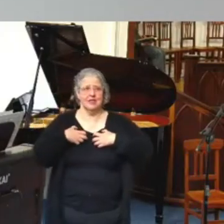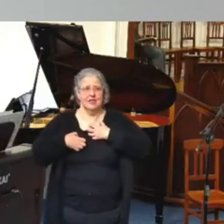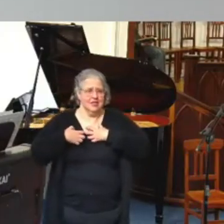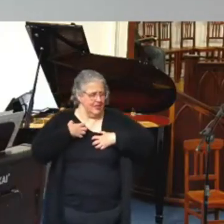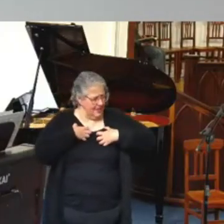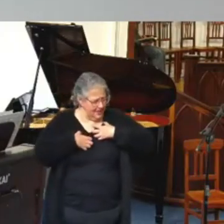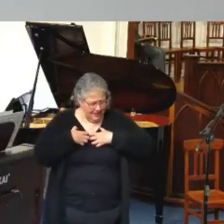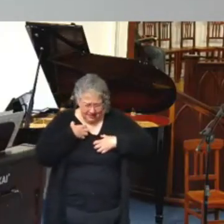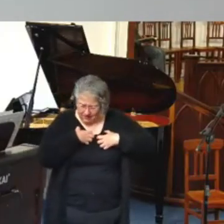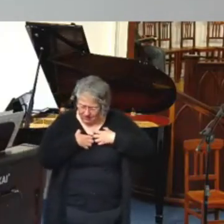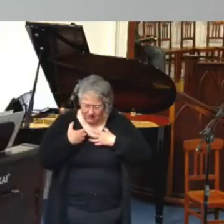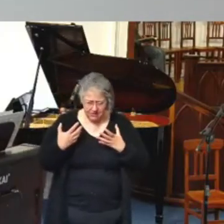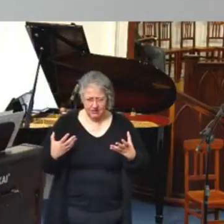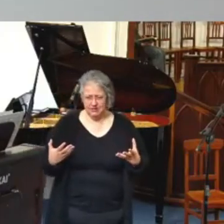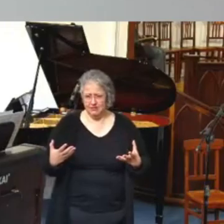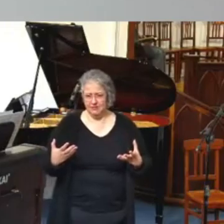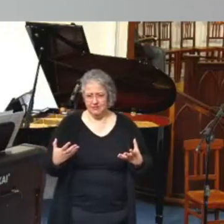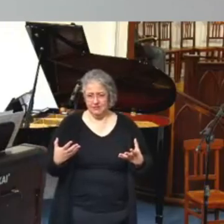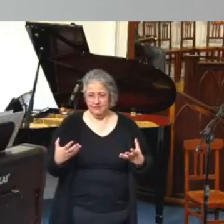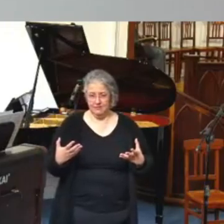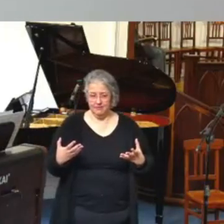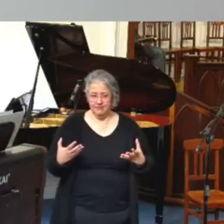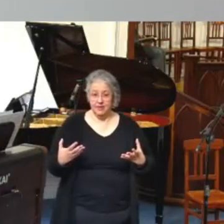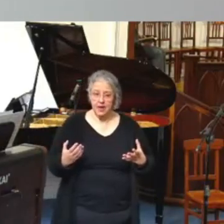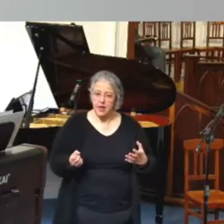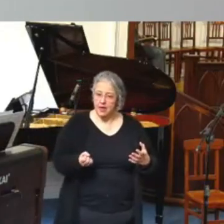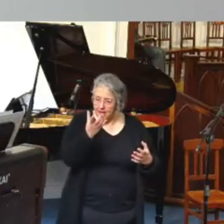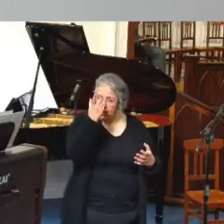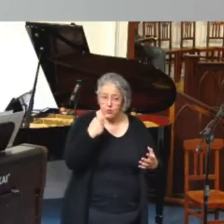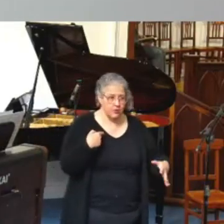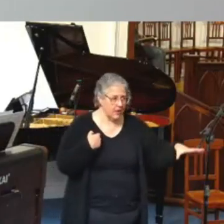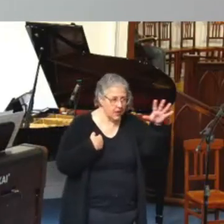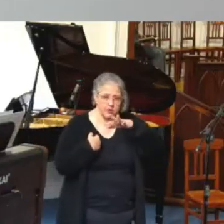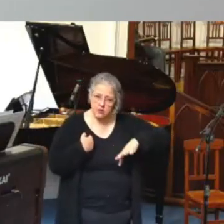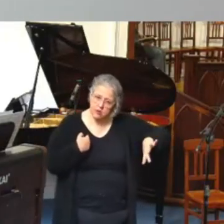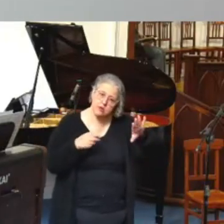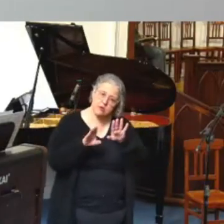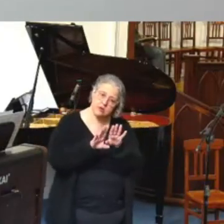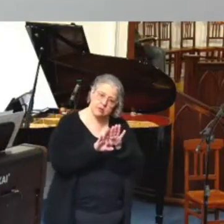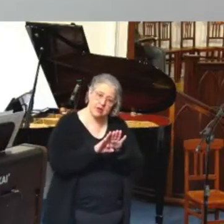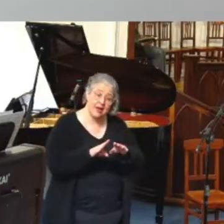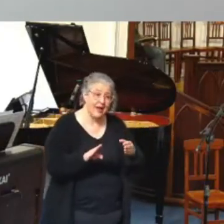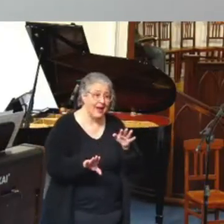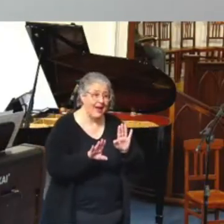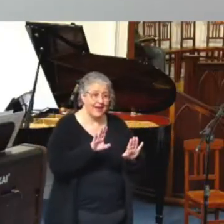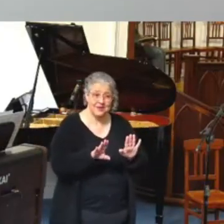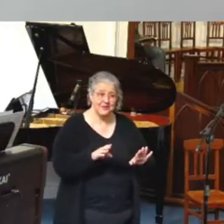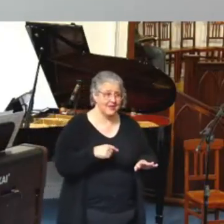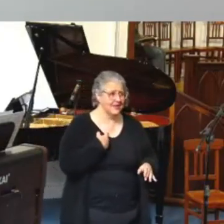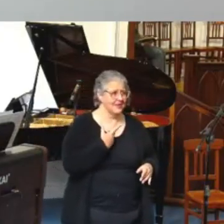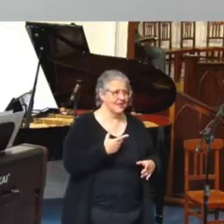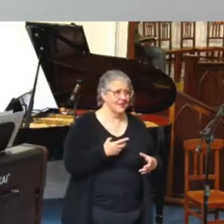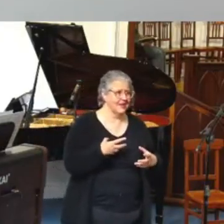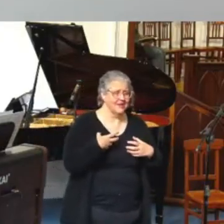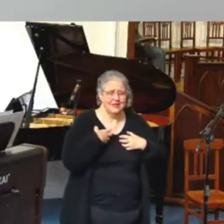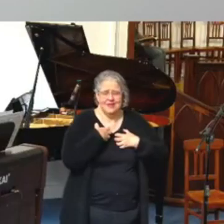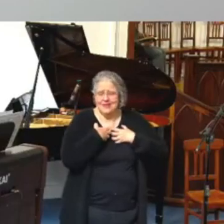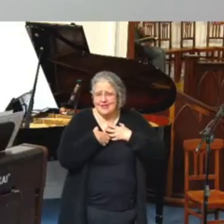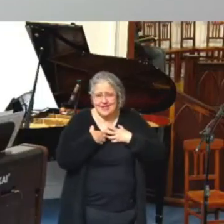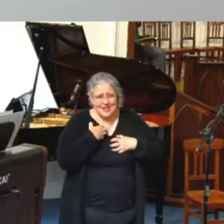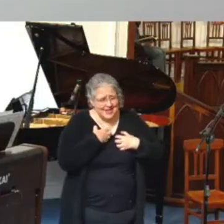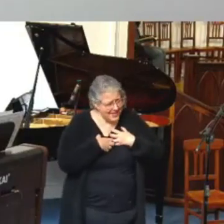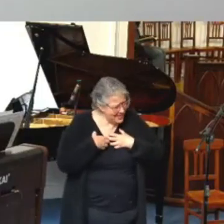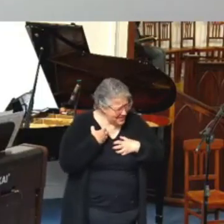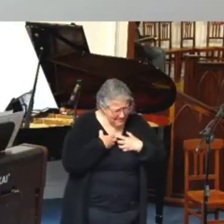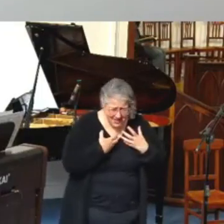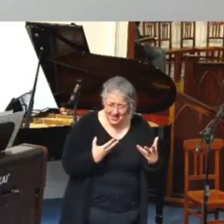Senhor? E somatiza o até quando com perguntas como do tipo: eu acho que a